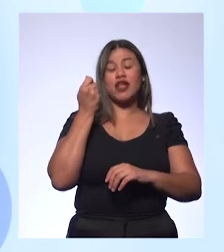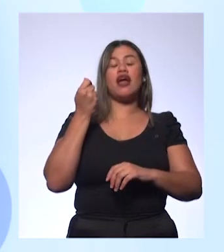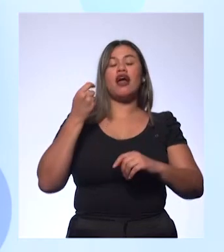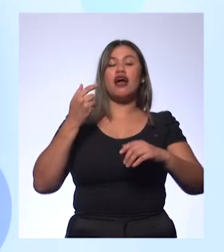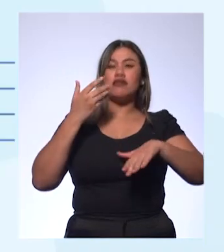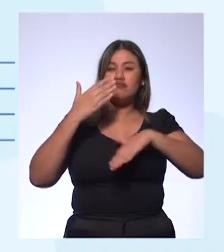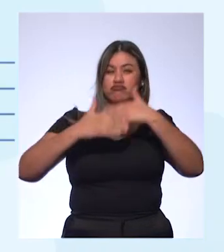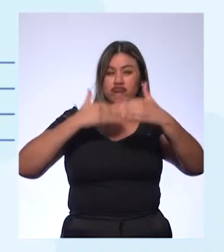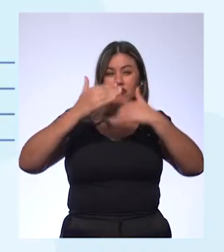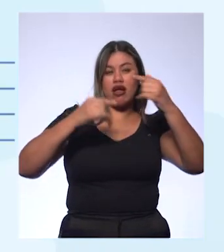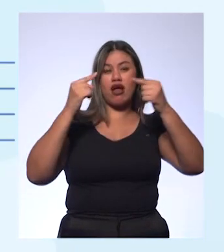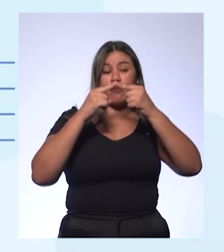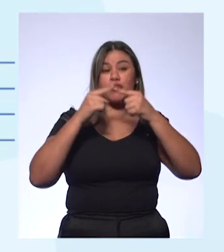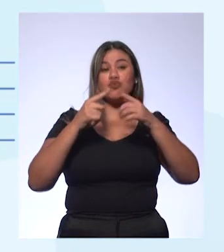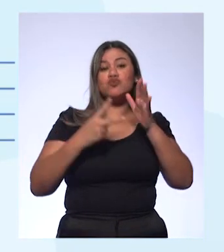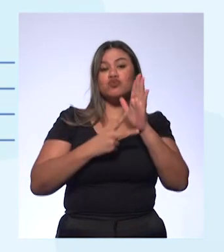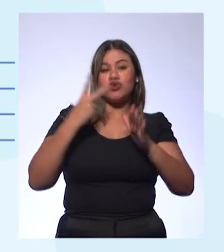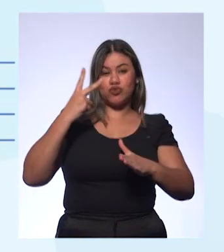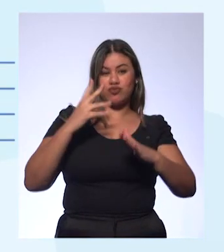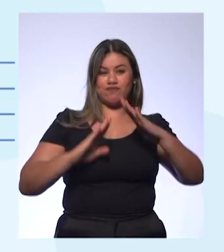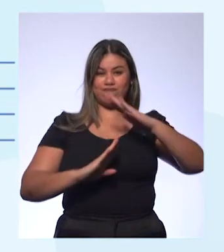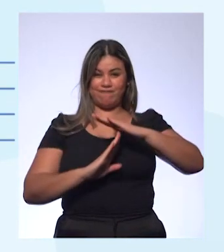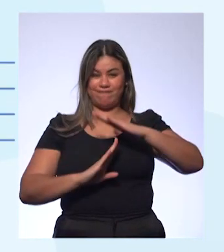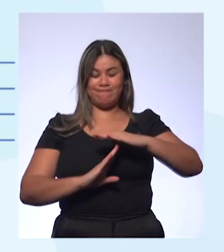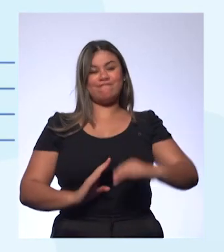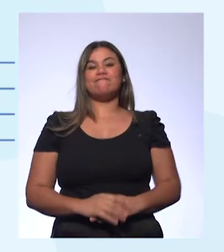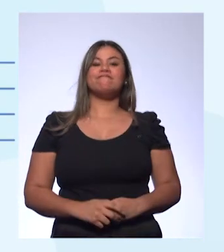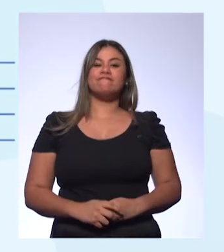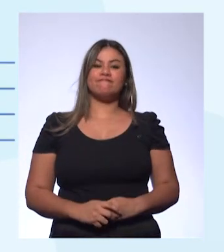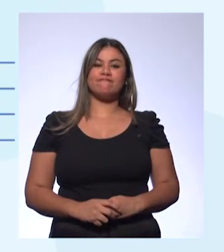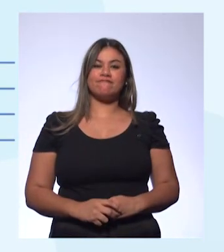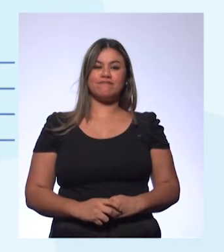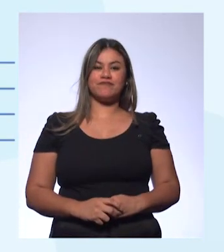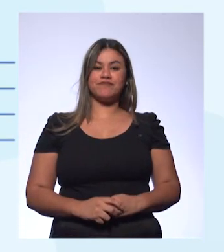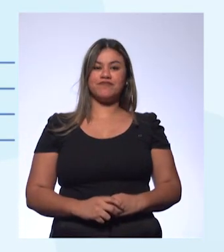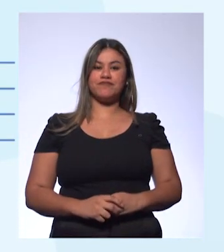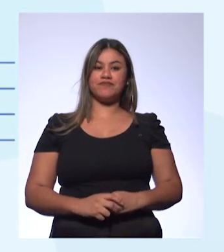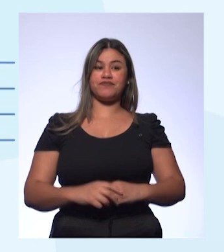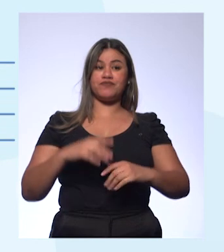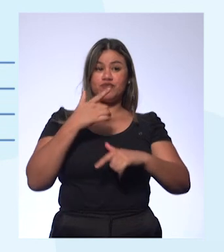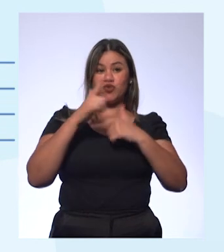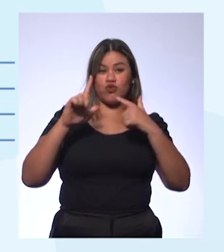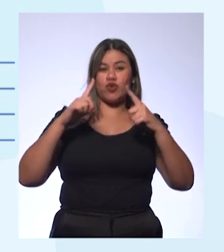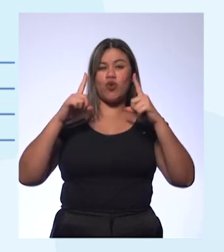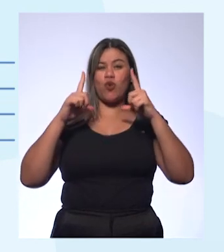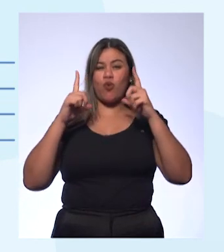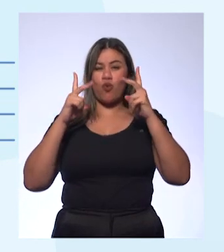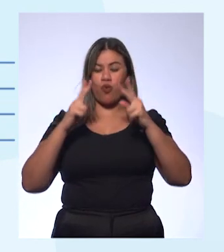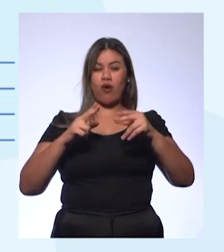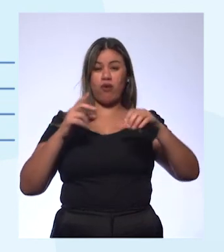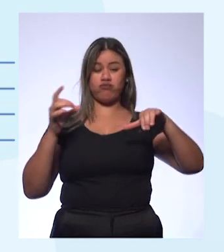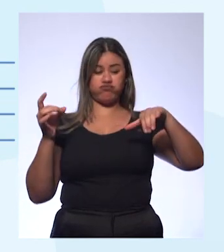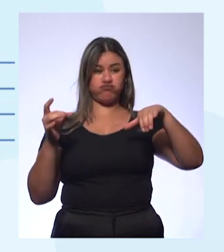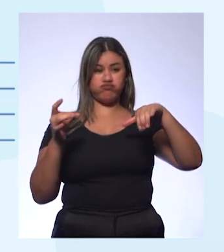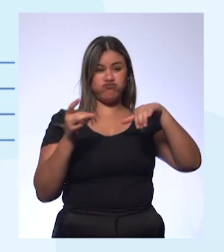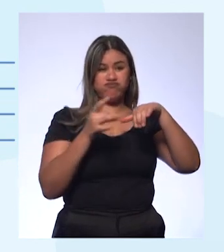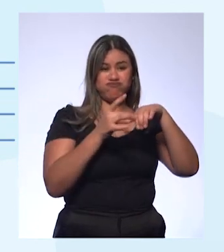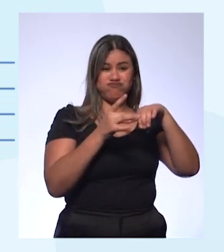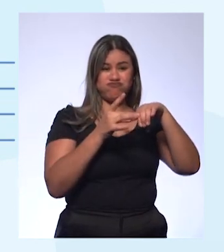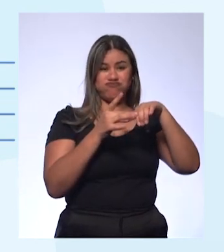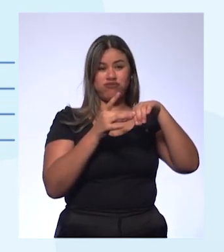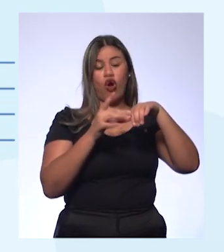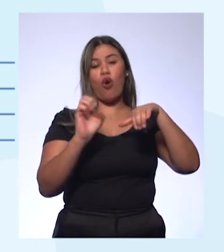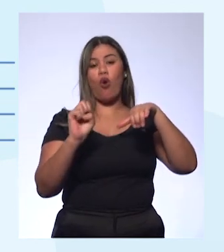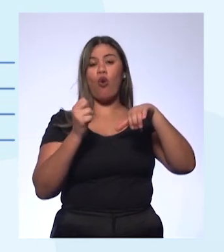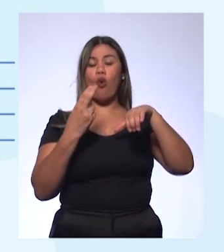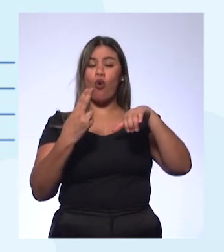Então, olhem aí no slide, segundo tempo. Outras seriam como uma bola na trave, como eu acabei de dizer, ou até mesmo